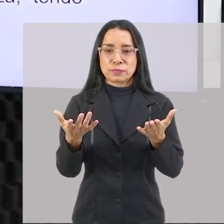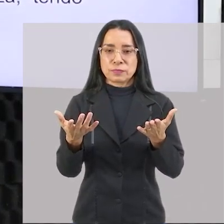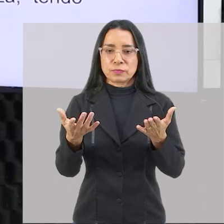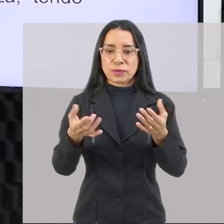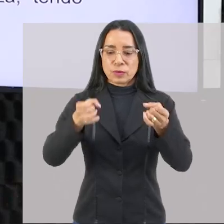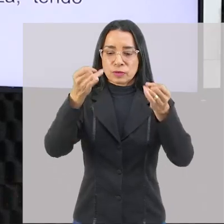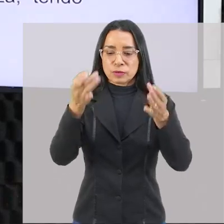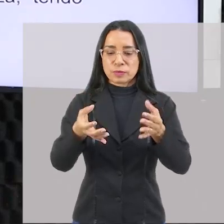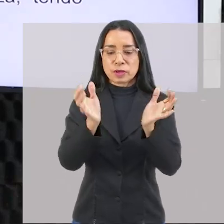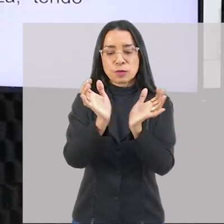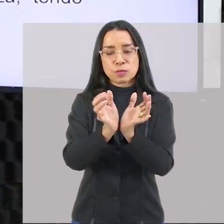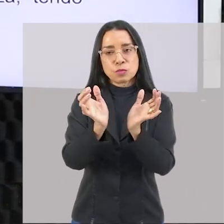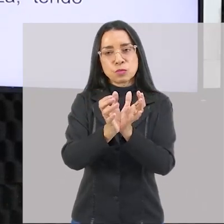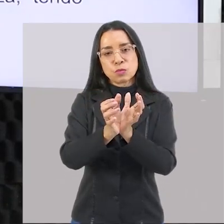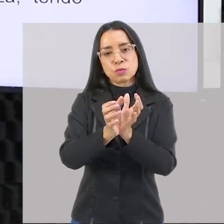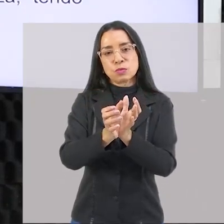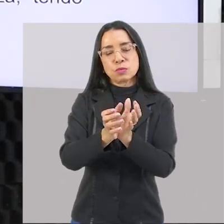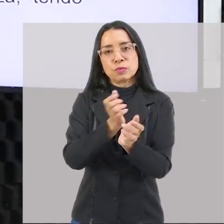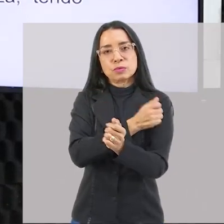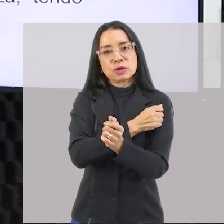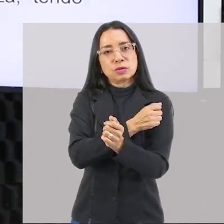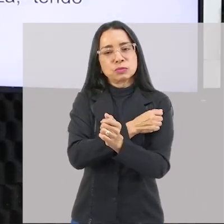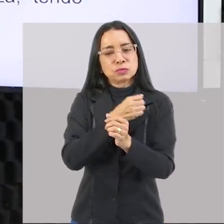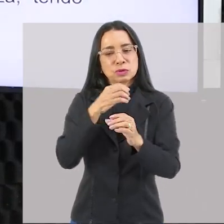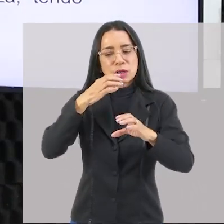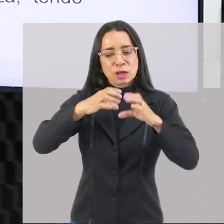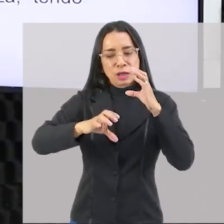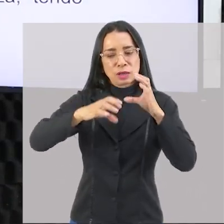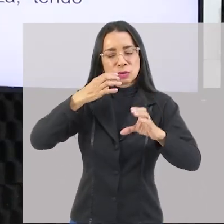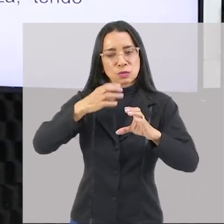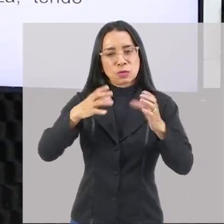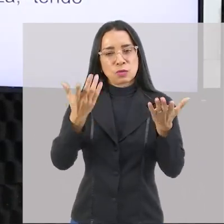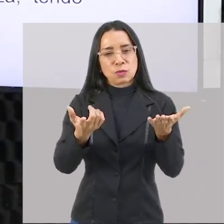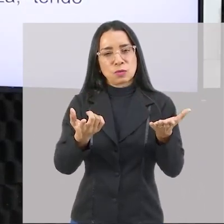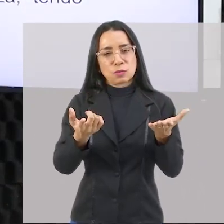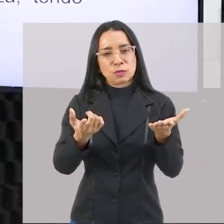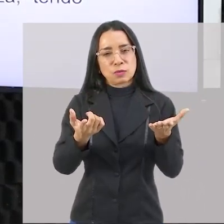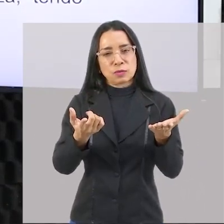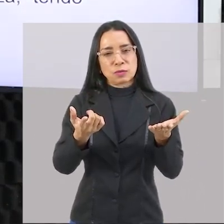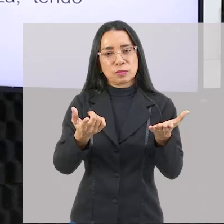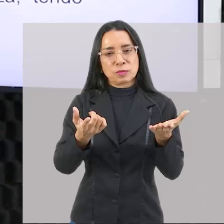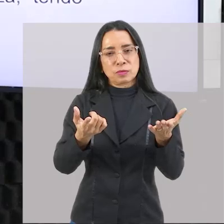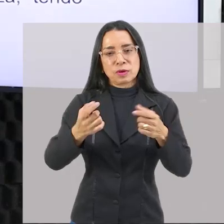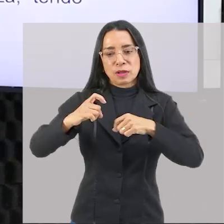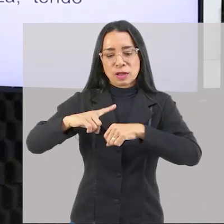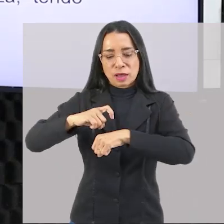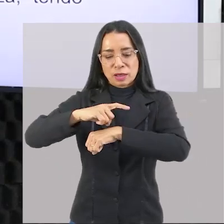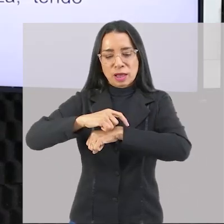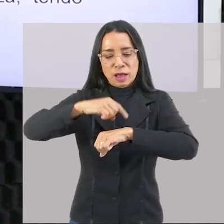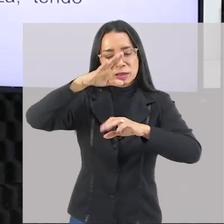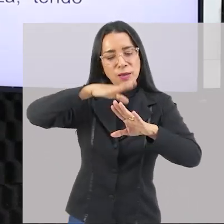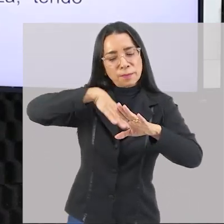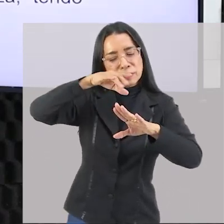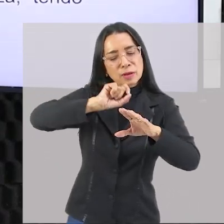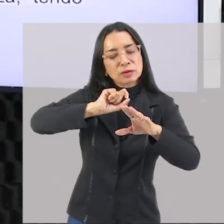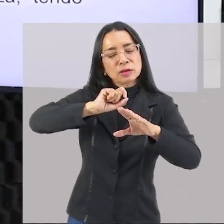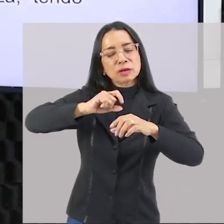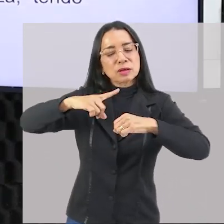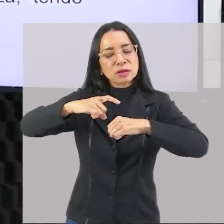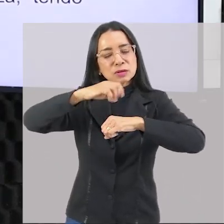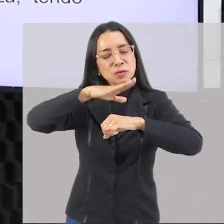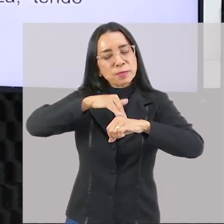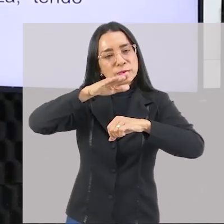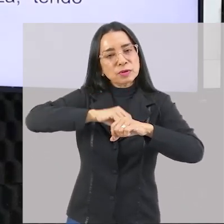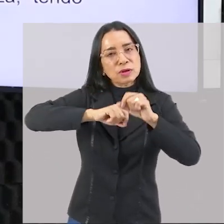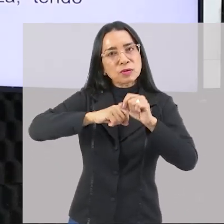dia, um ou dois lembrou da música porque ouviu da mãe ou do pai. Lagarta pintada, quem foi que te pintou? Foi